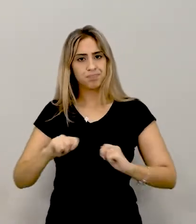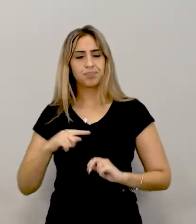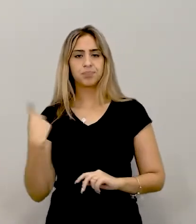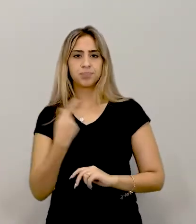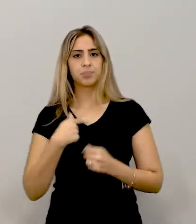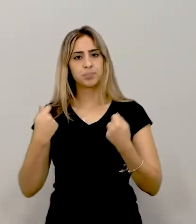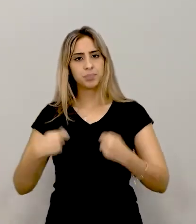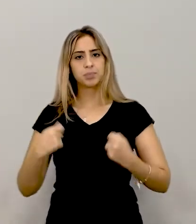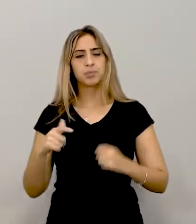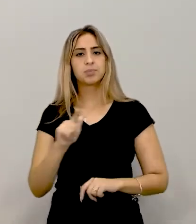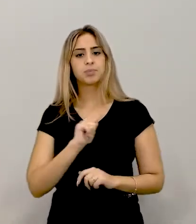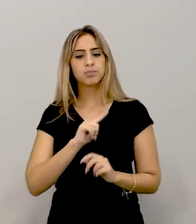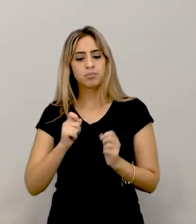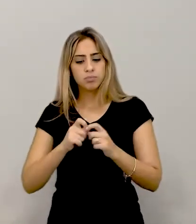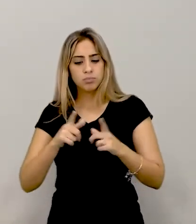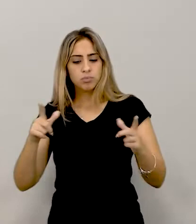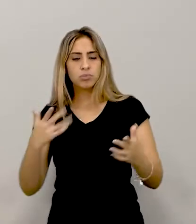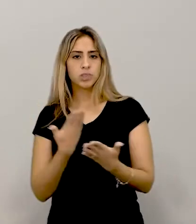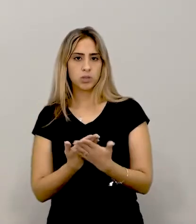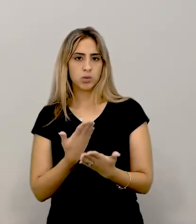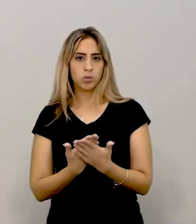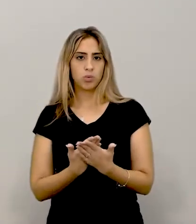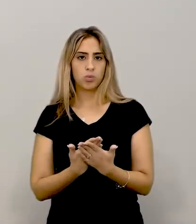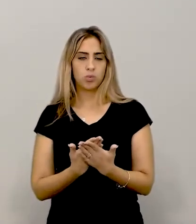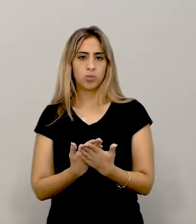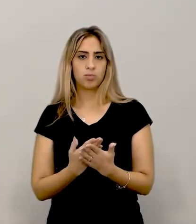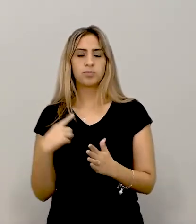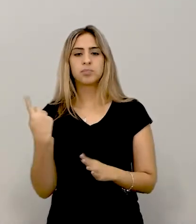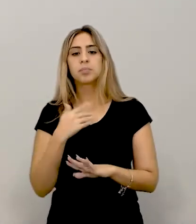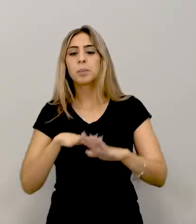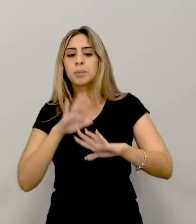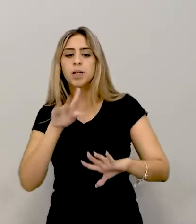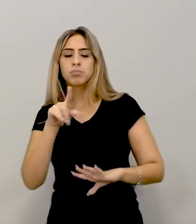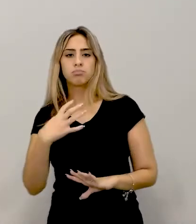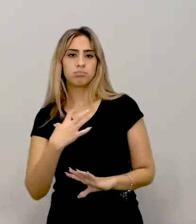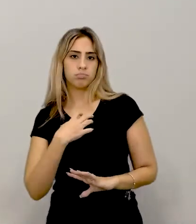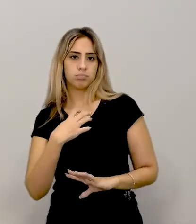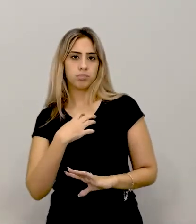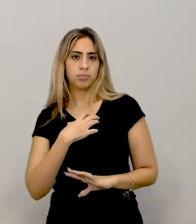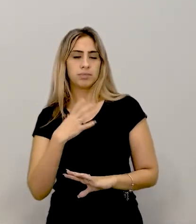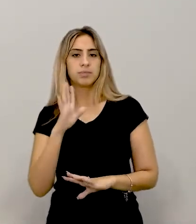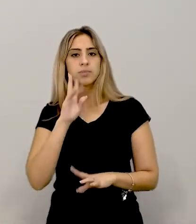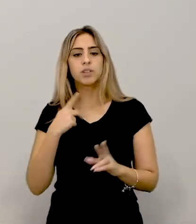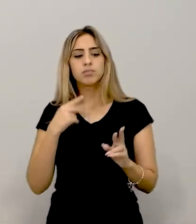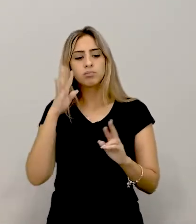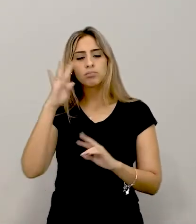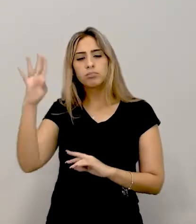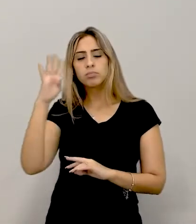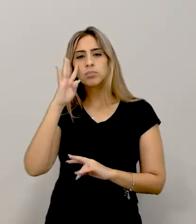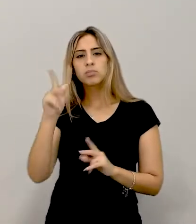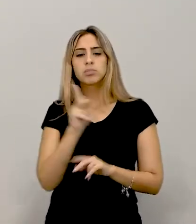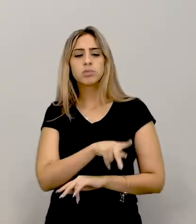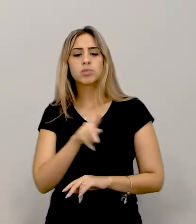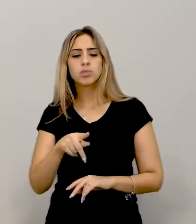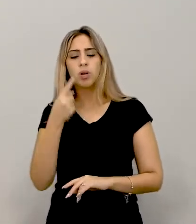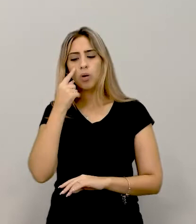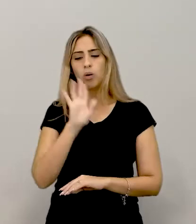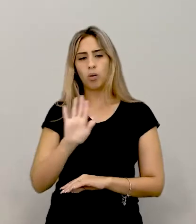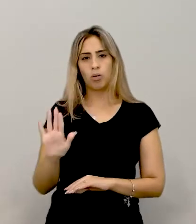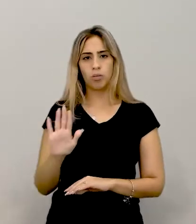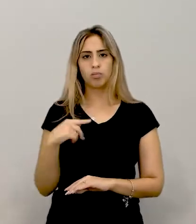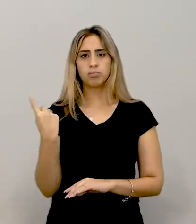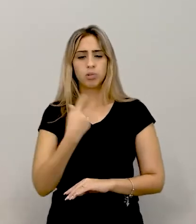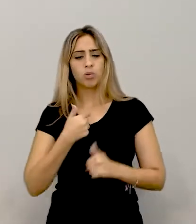ter um amplo estudo, né? Mas, assim, eu estava refletindo assim, professora, olha só, nós